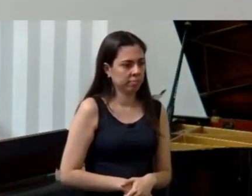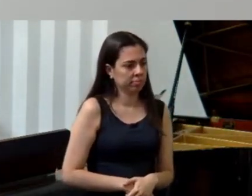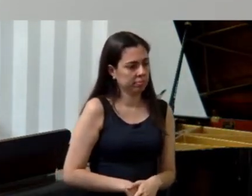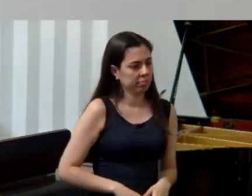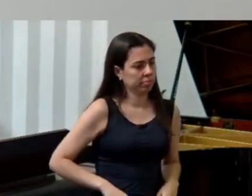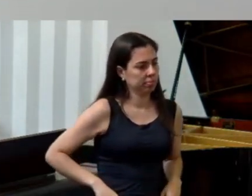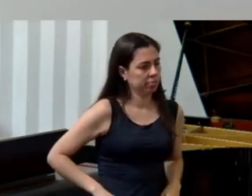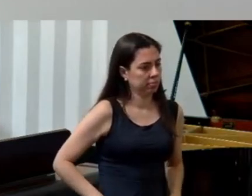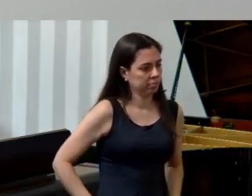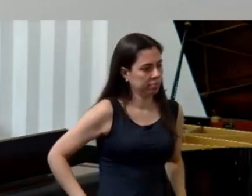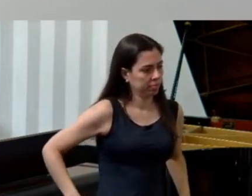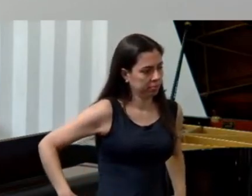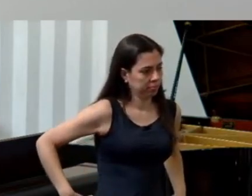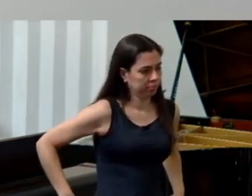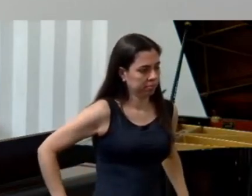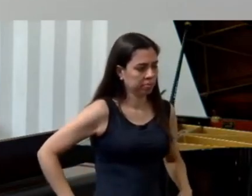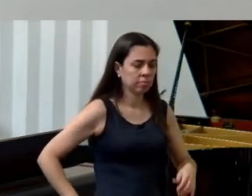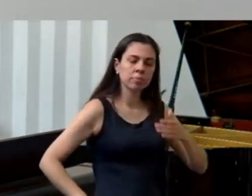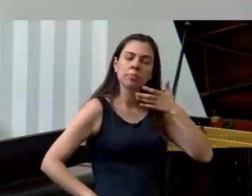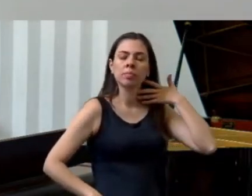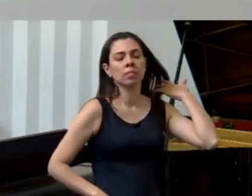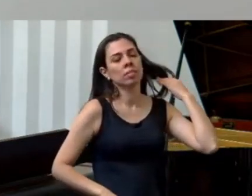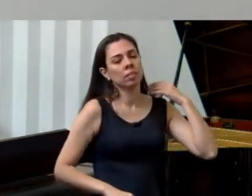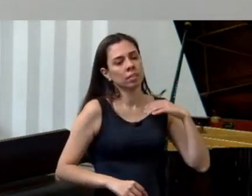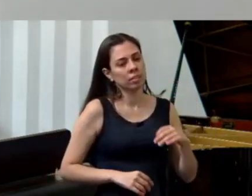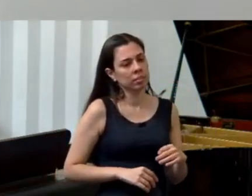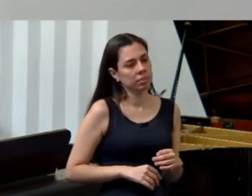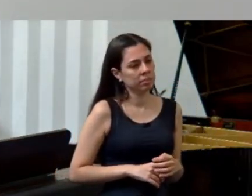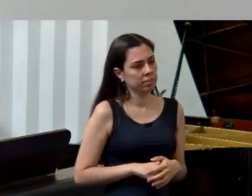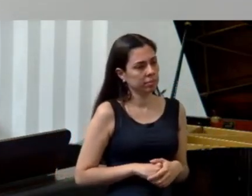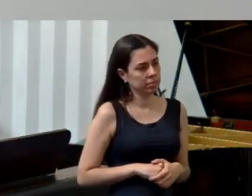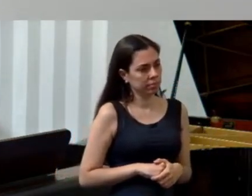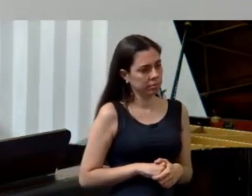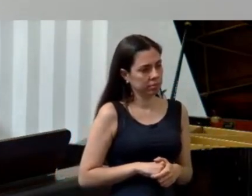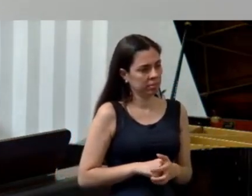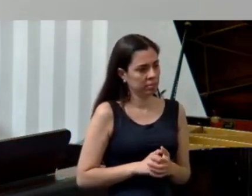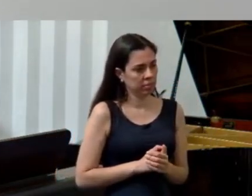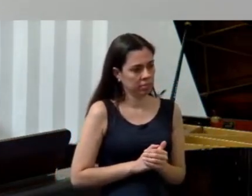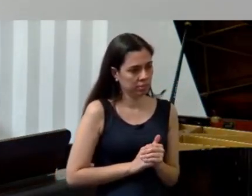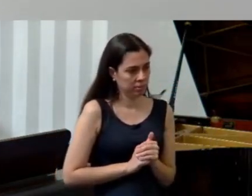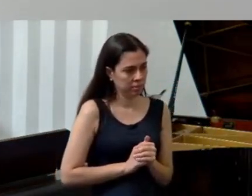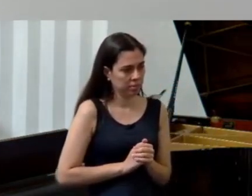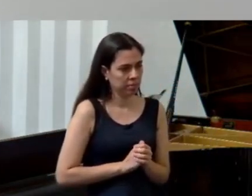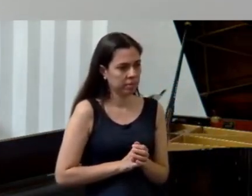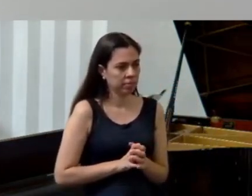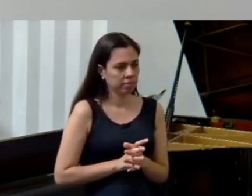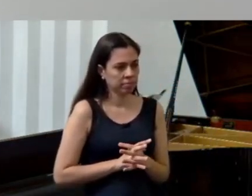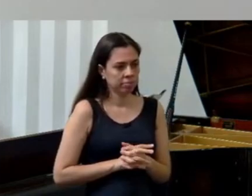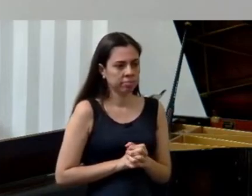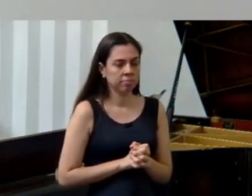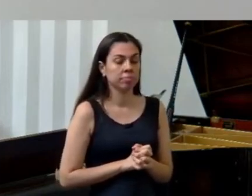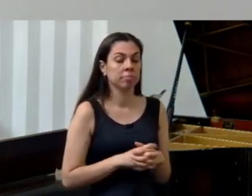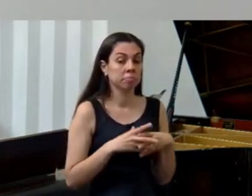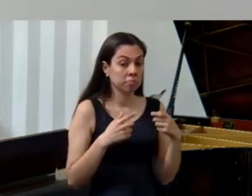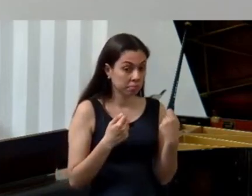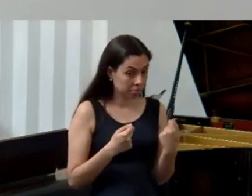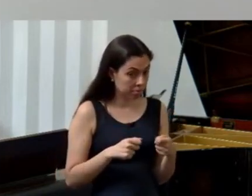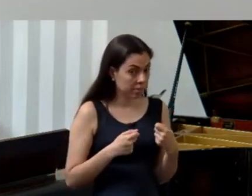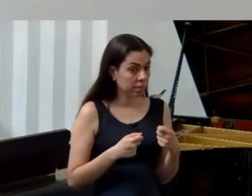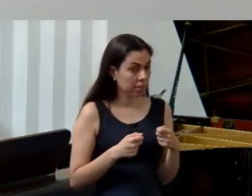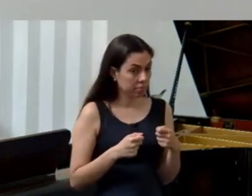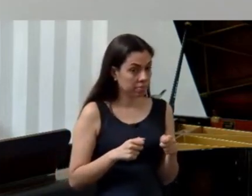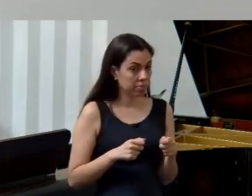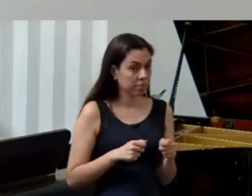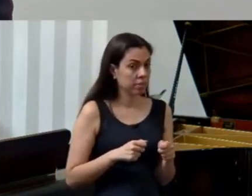Essa é a primeira parte. Quem nós somos. E as crises são oportunidades para reconhecer quem somos,